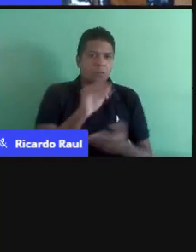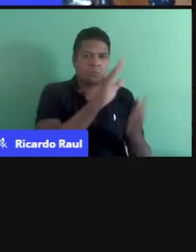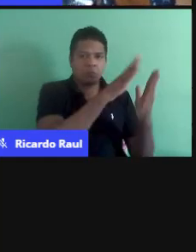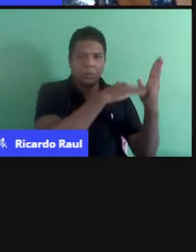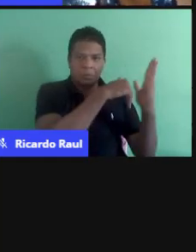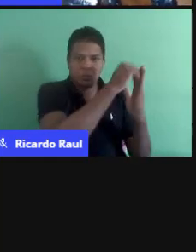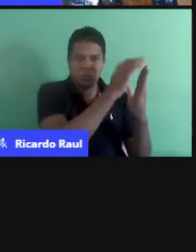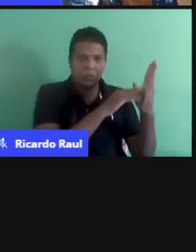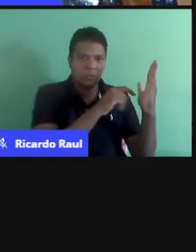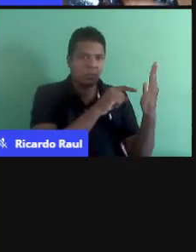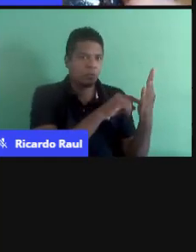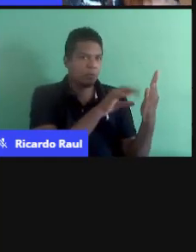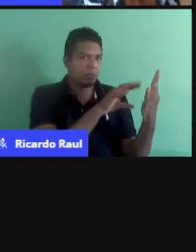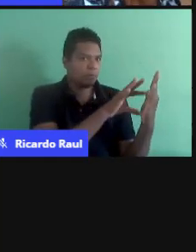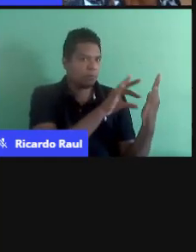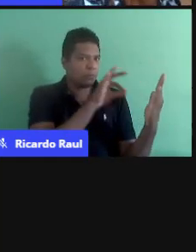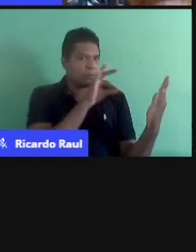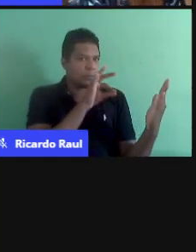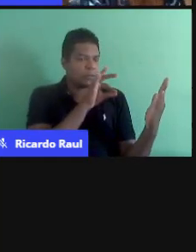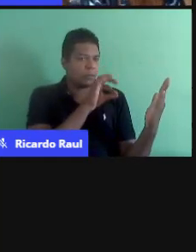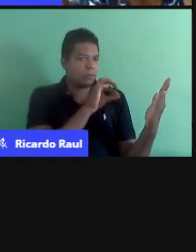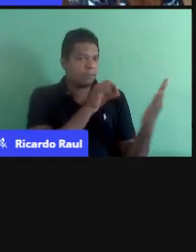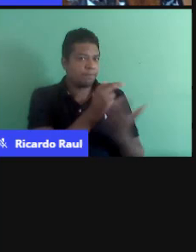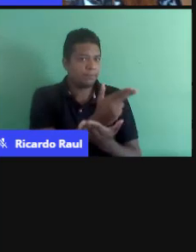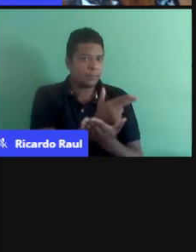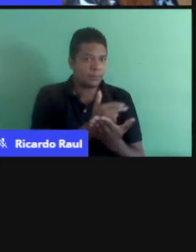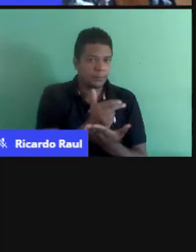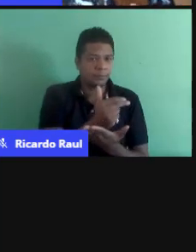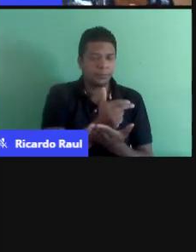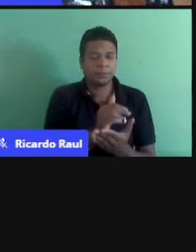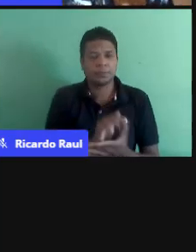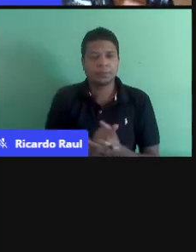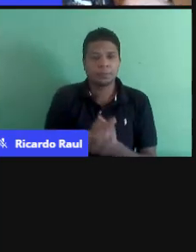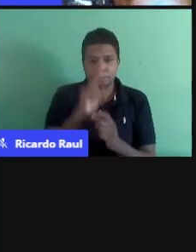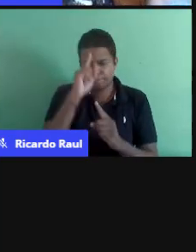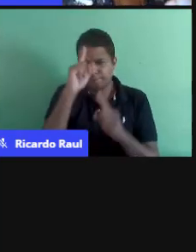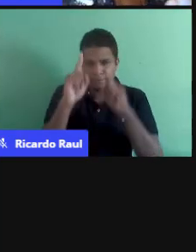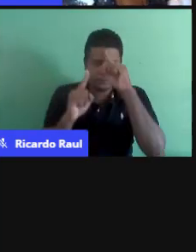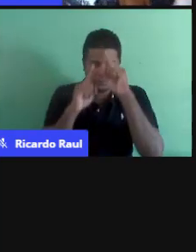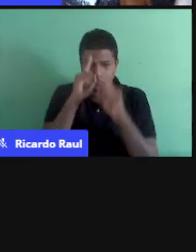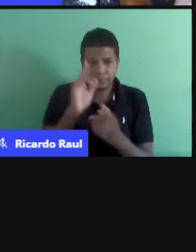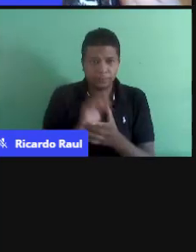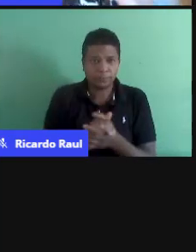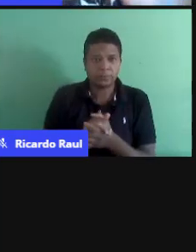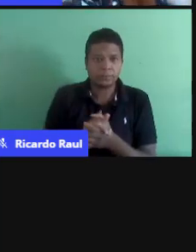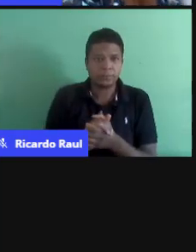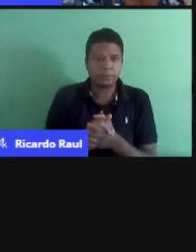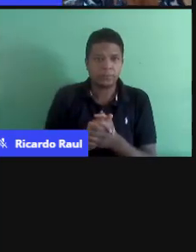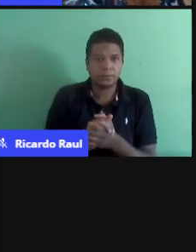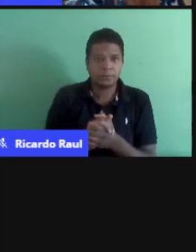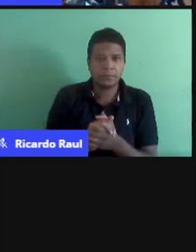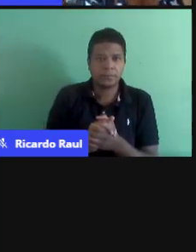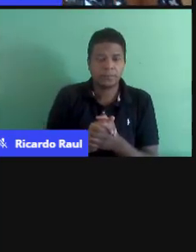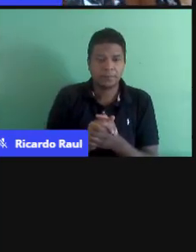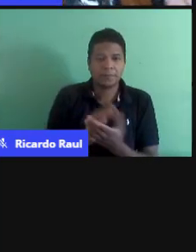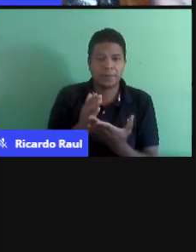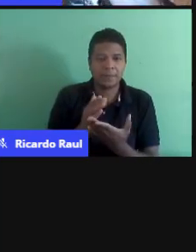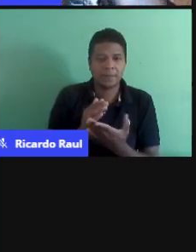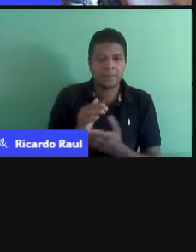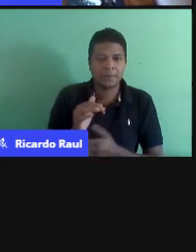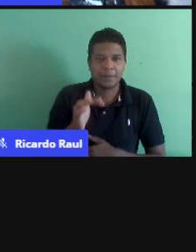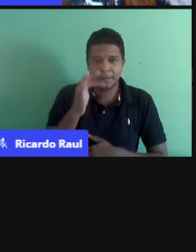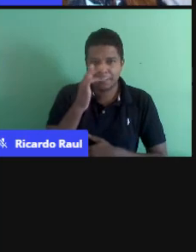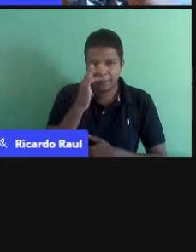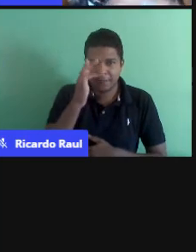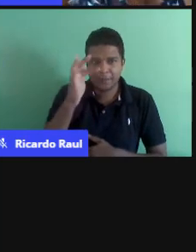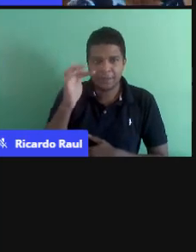né? Ou seja, ao invés dessa criança elaborar aquela famosa imagem clássica das